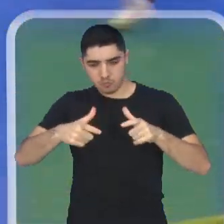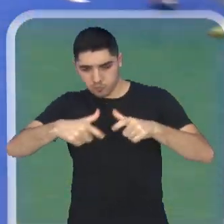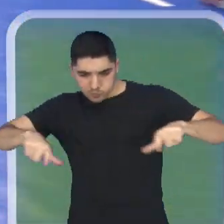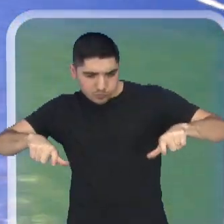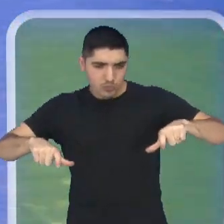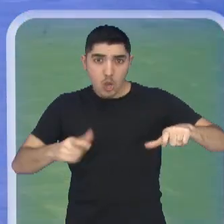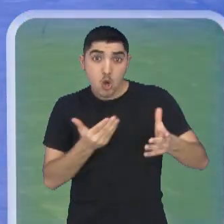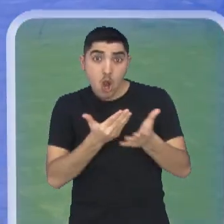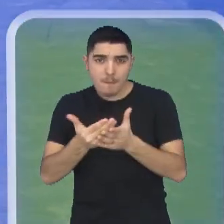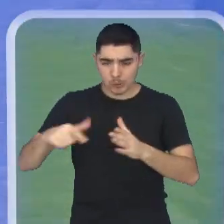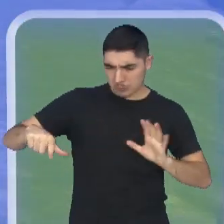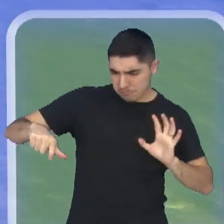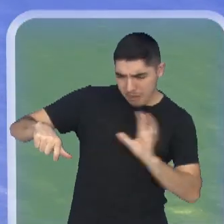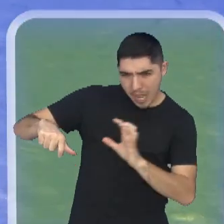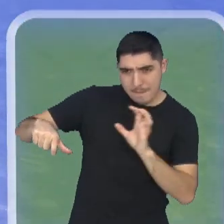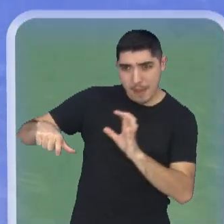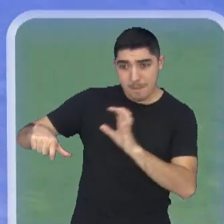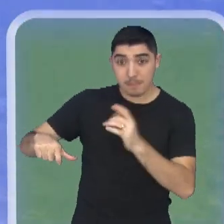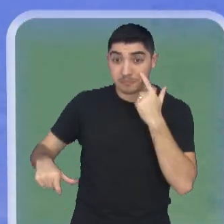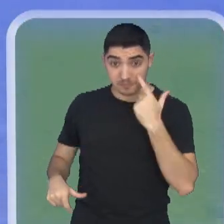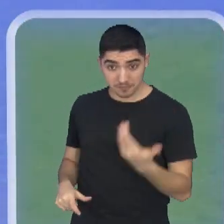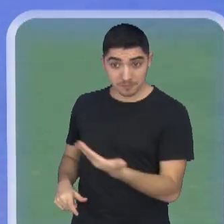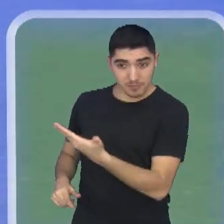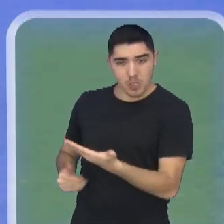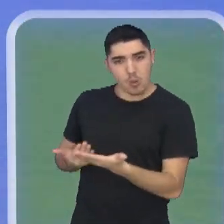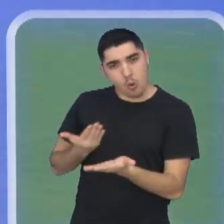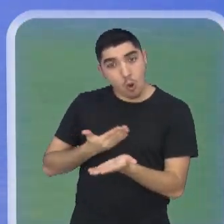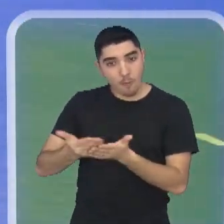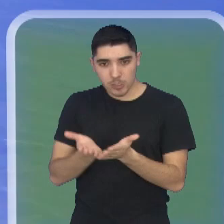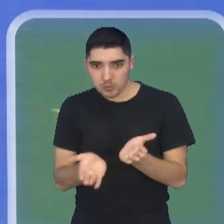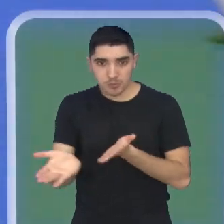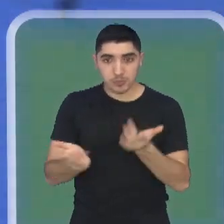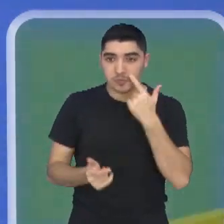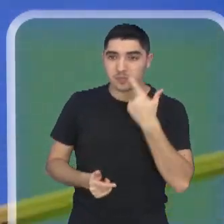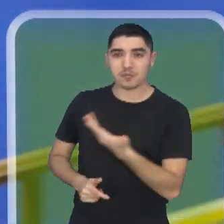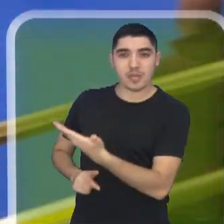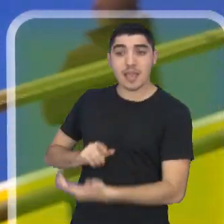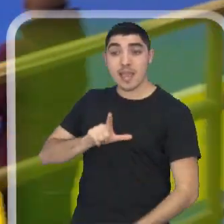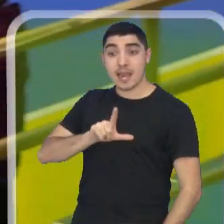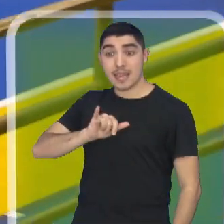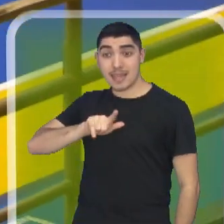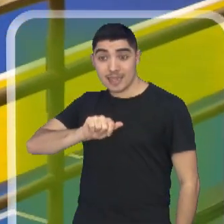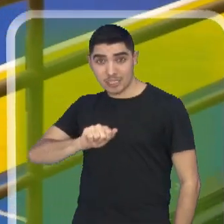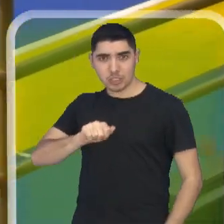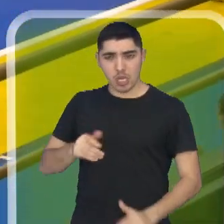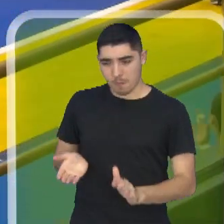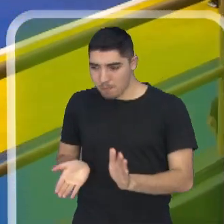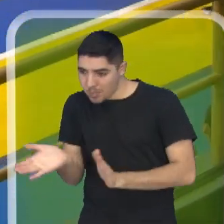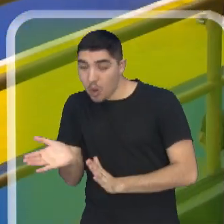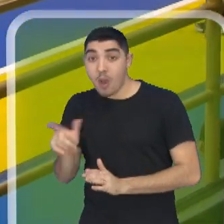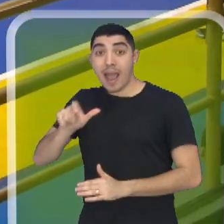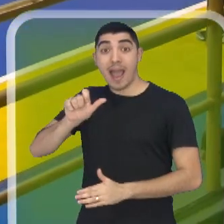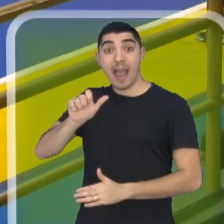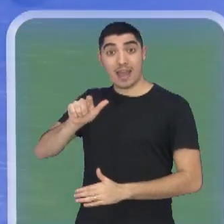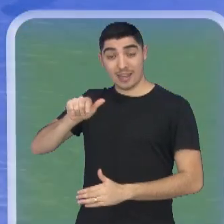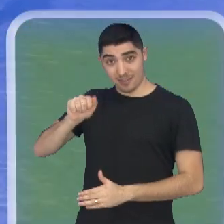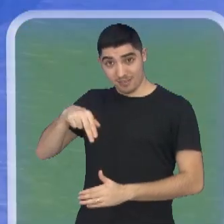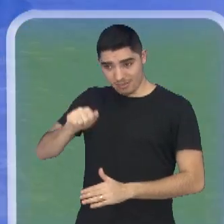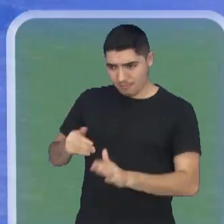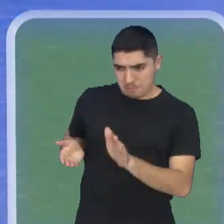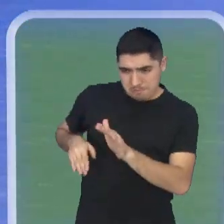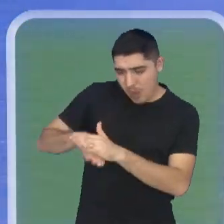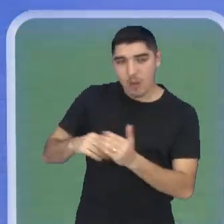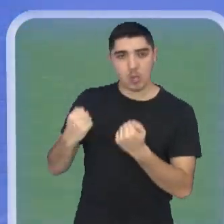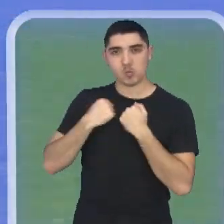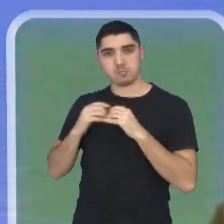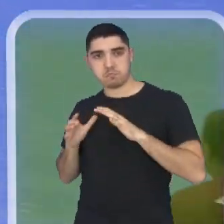cima e a primeira jogada saiu logo no início, nesse lançamento da Lígia para a Jana, que parou na goleira Susan. A